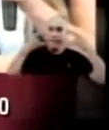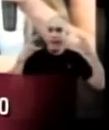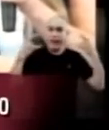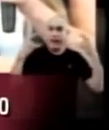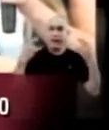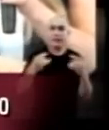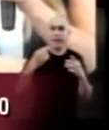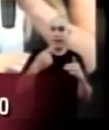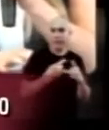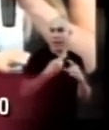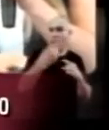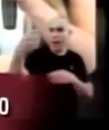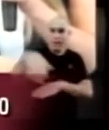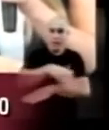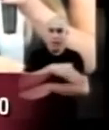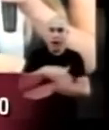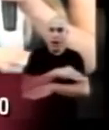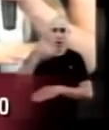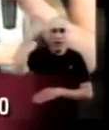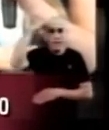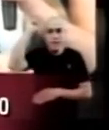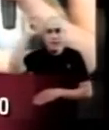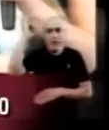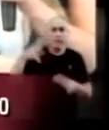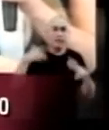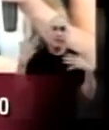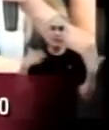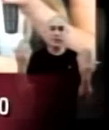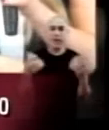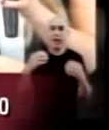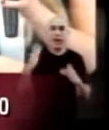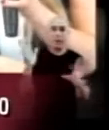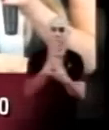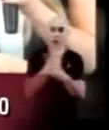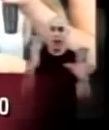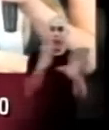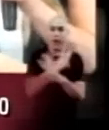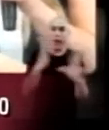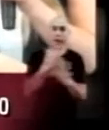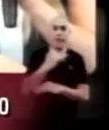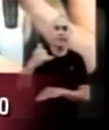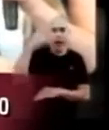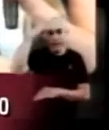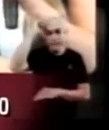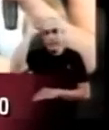evitar sair sem necessidade, evitar aglomeração, porque o vírus está circulando. E,